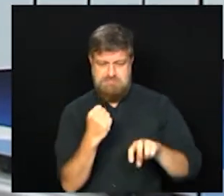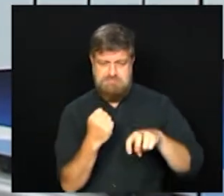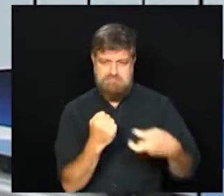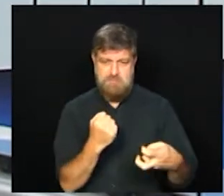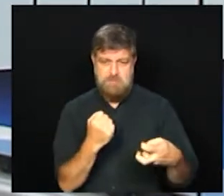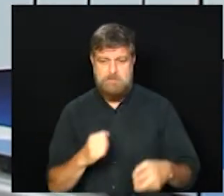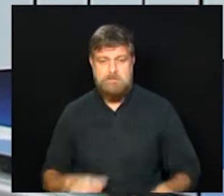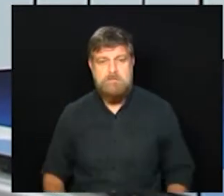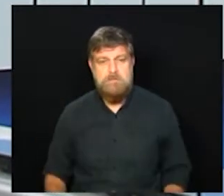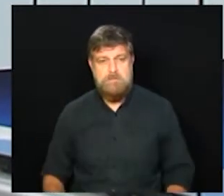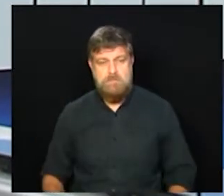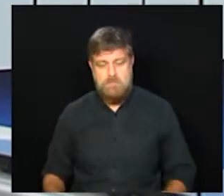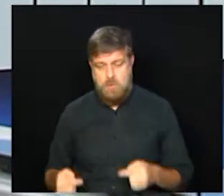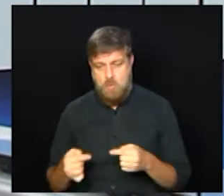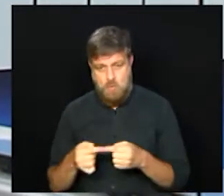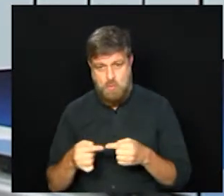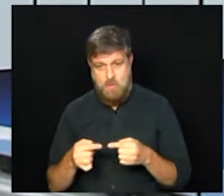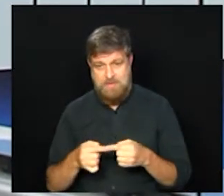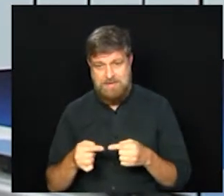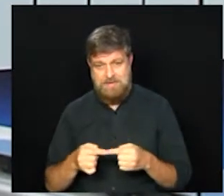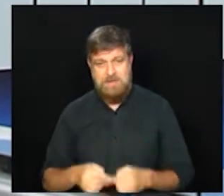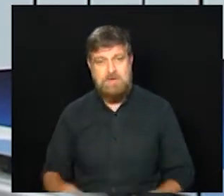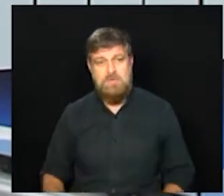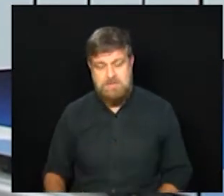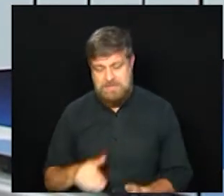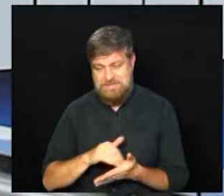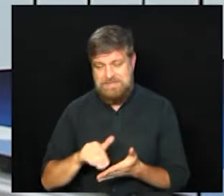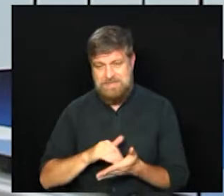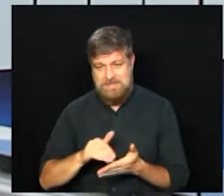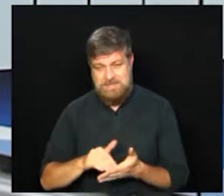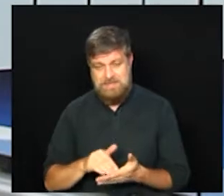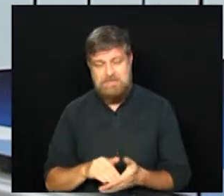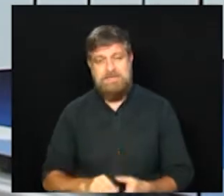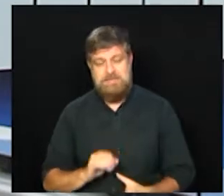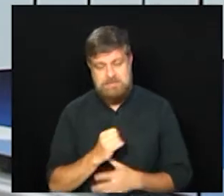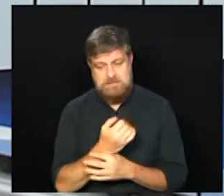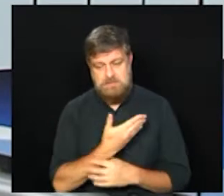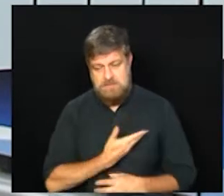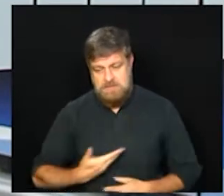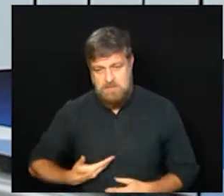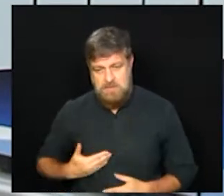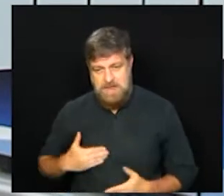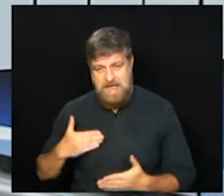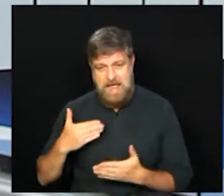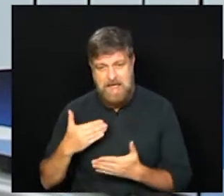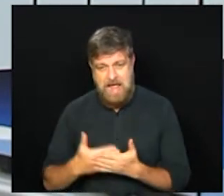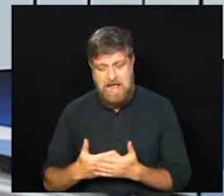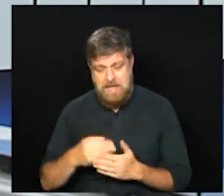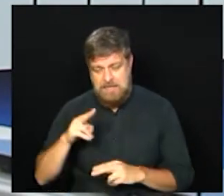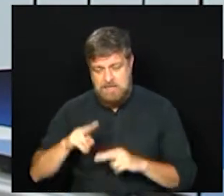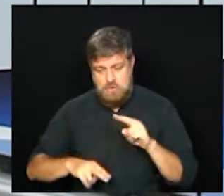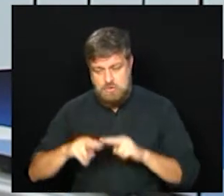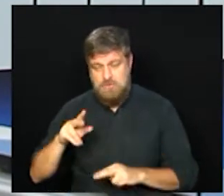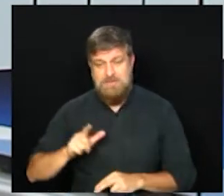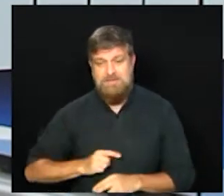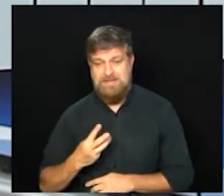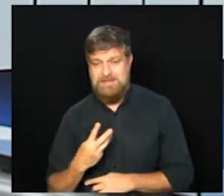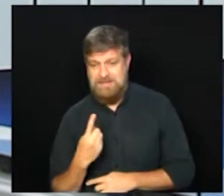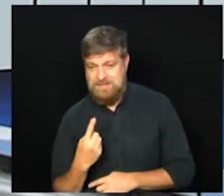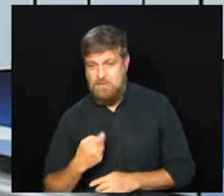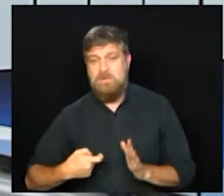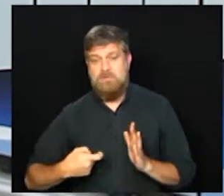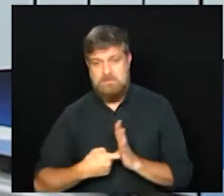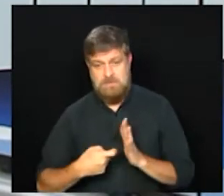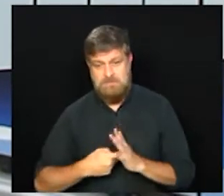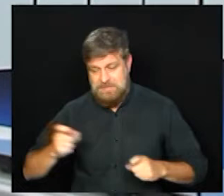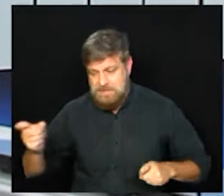de Segurança Pública, até o mês de junho deste ano, foram registrados 31 ocorrências de